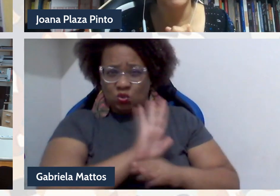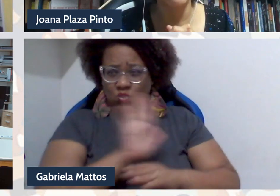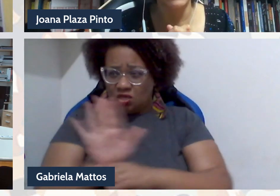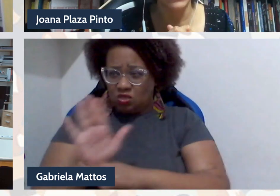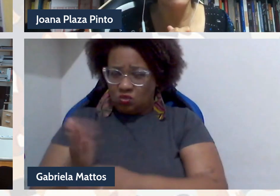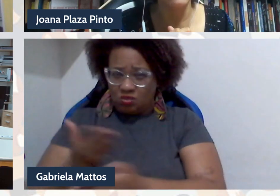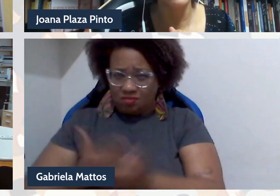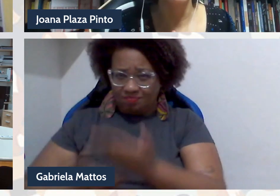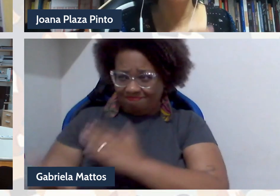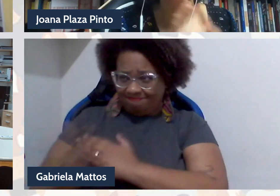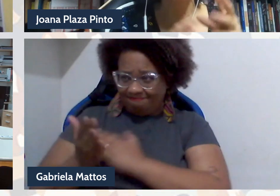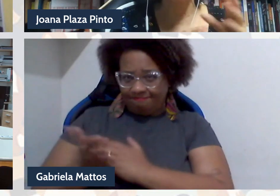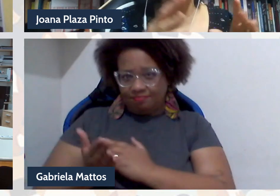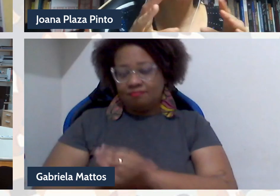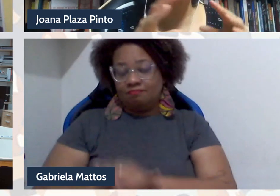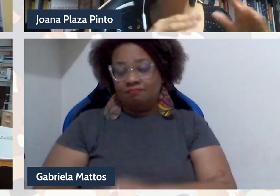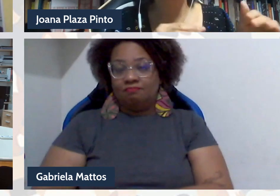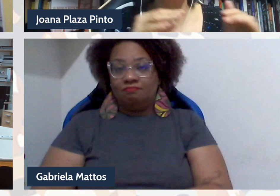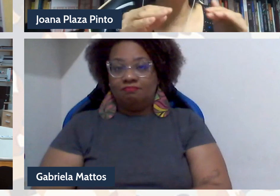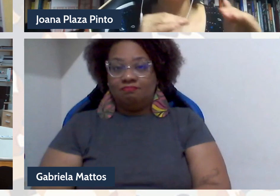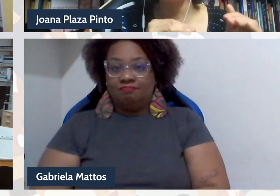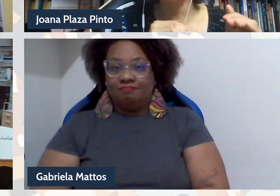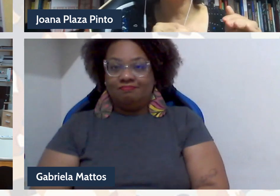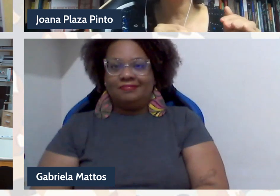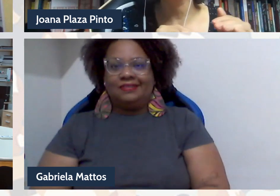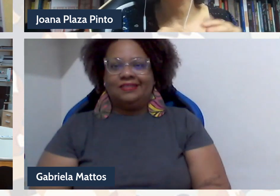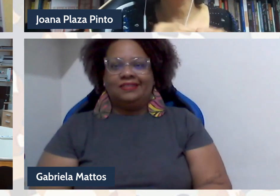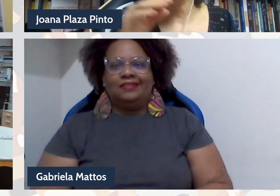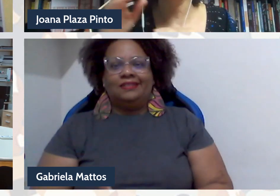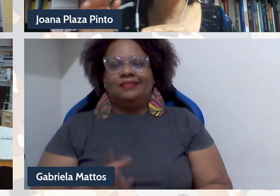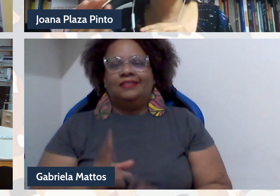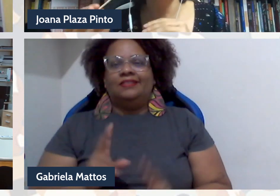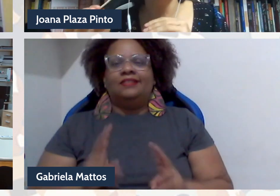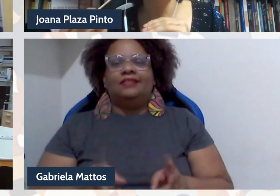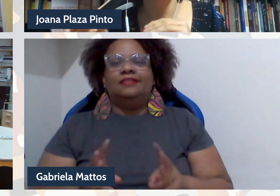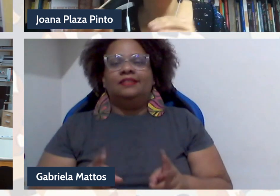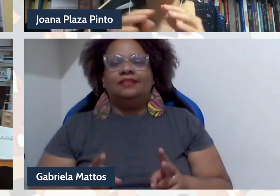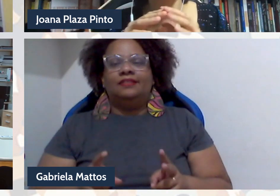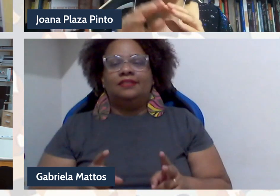tinha perguntado, sempre é uma menção à